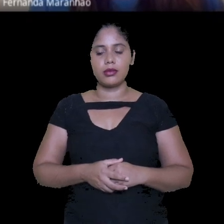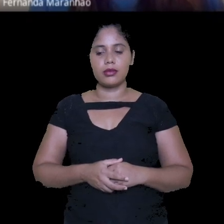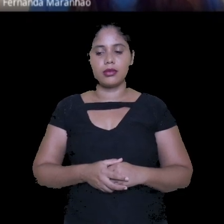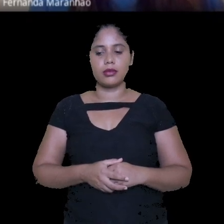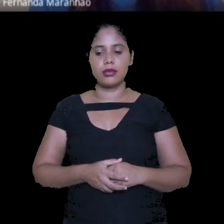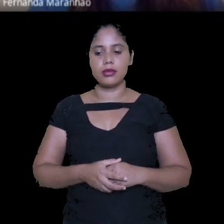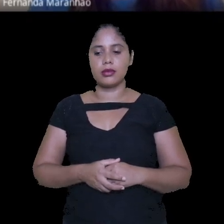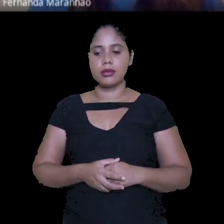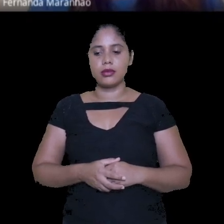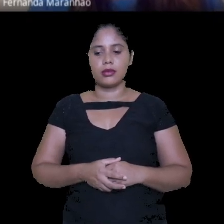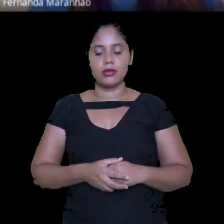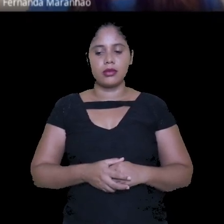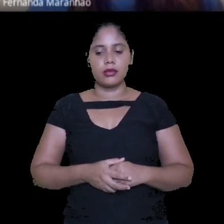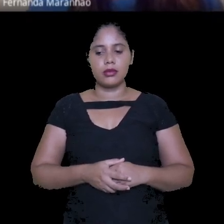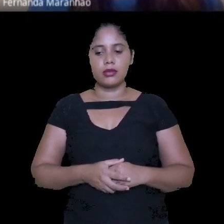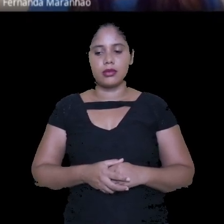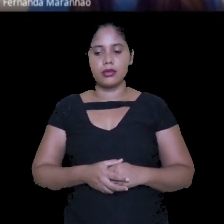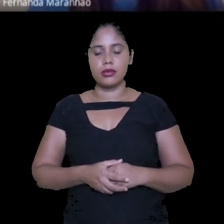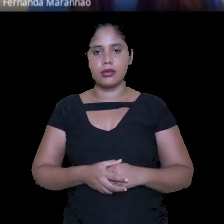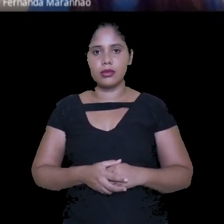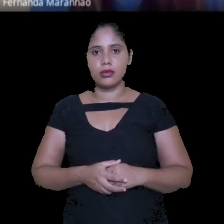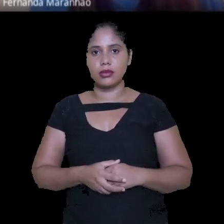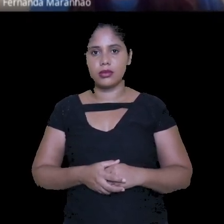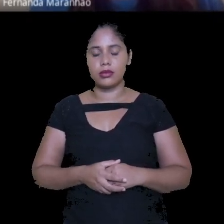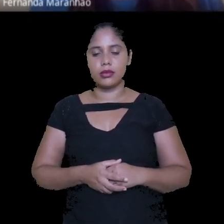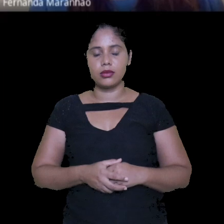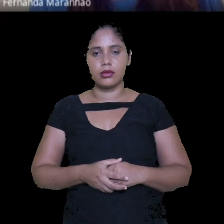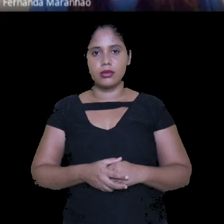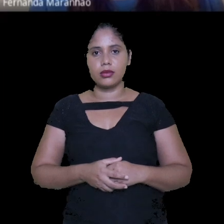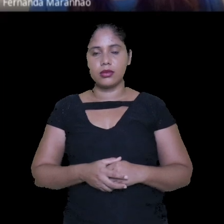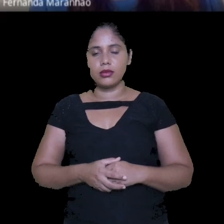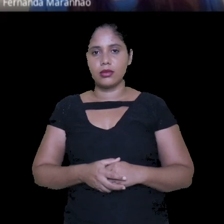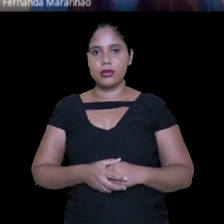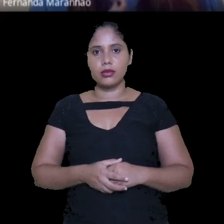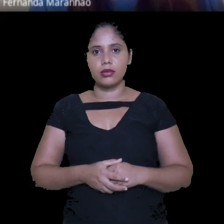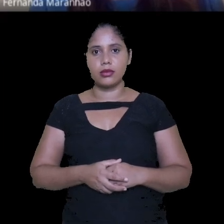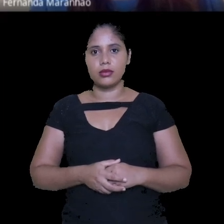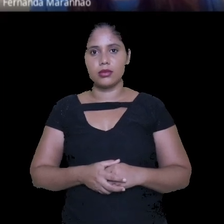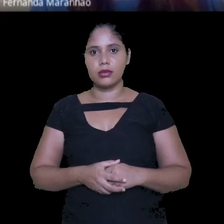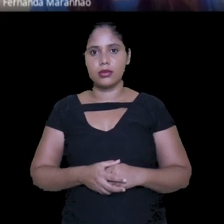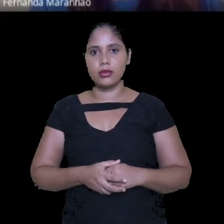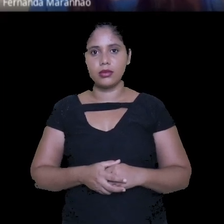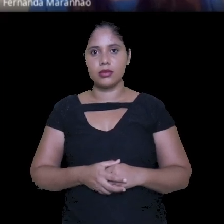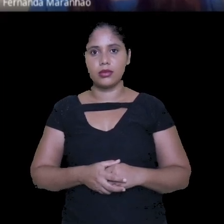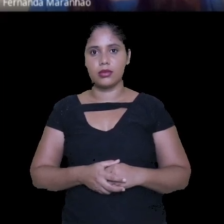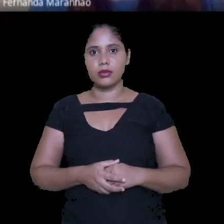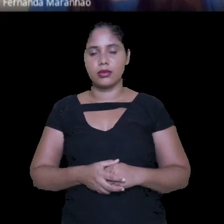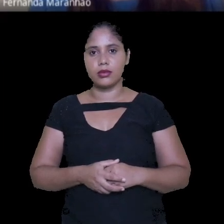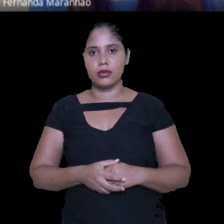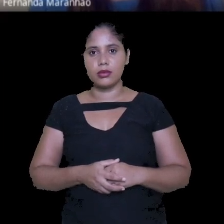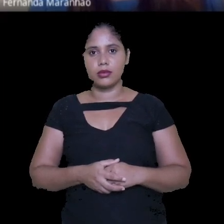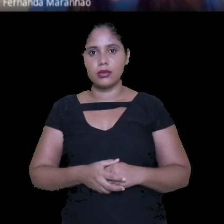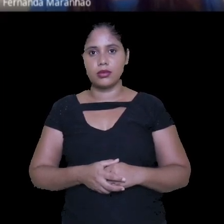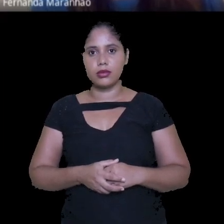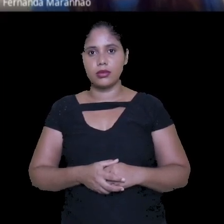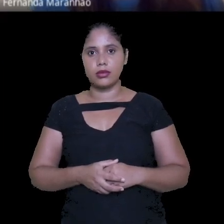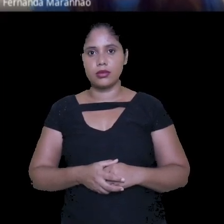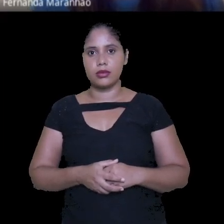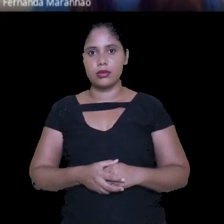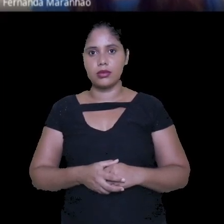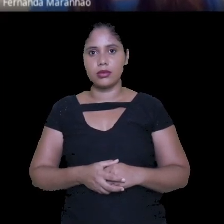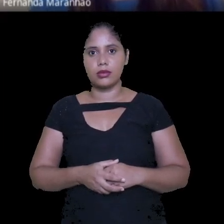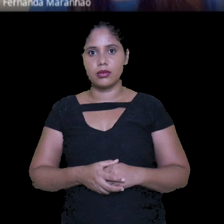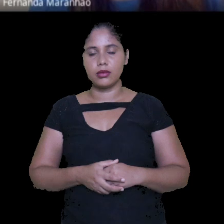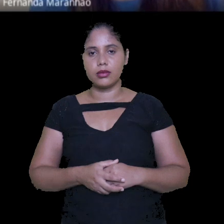colega, dá para juntar todas as informações na calculadora da Fetal Medicine Foundation e calcular o risco da sua paciente. O